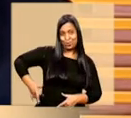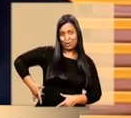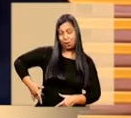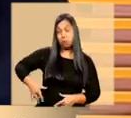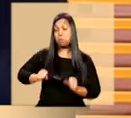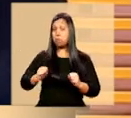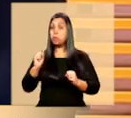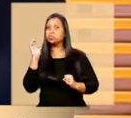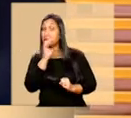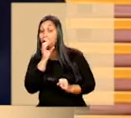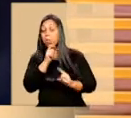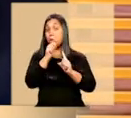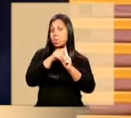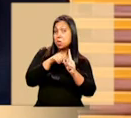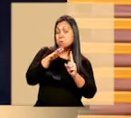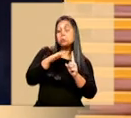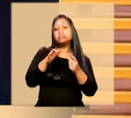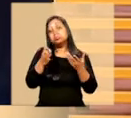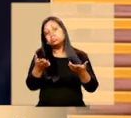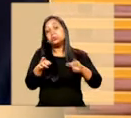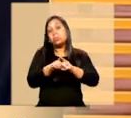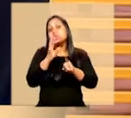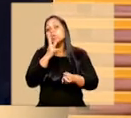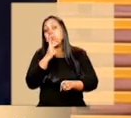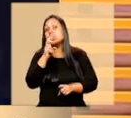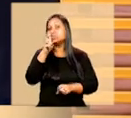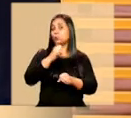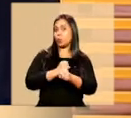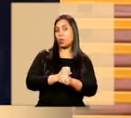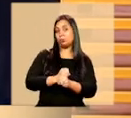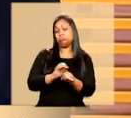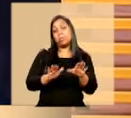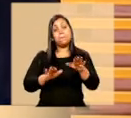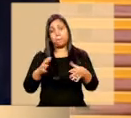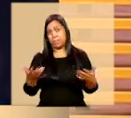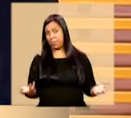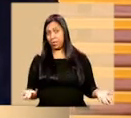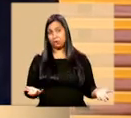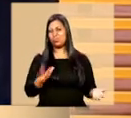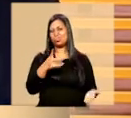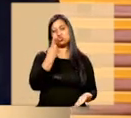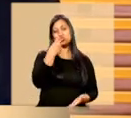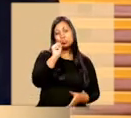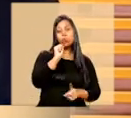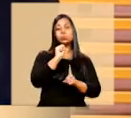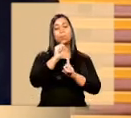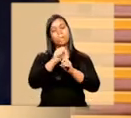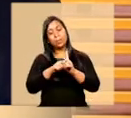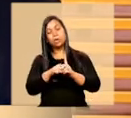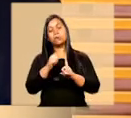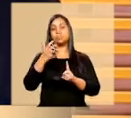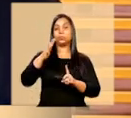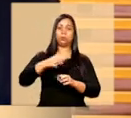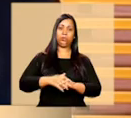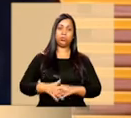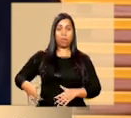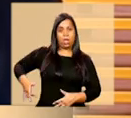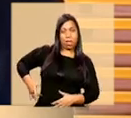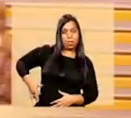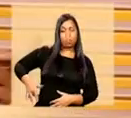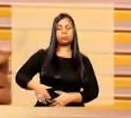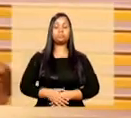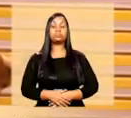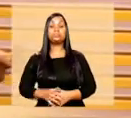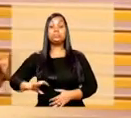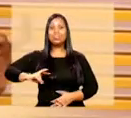ele pode sair rápido, dentro de um mês, como às vezes pode demorar até 5 anos. Mas, em média, em torno de 18 meses para fazer um transplante renal. Doutor,